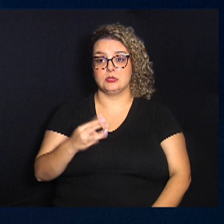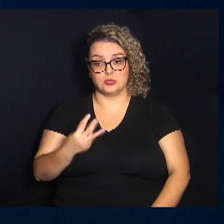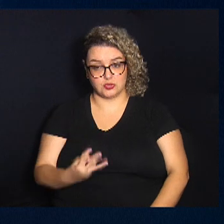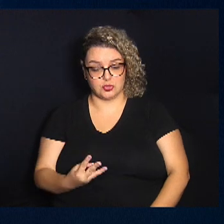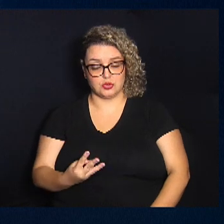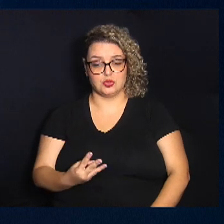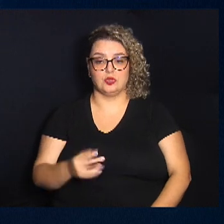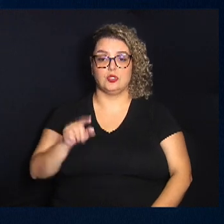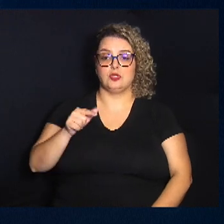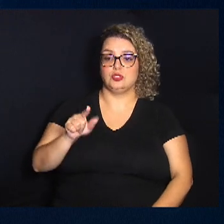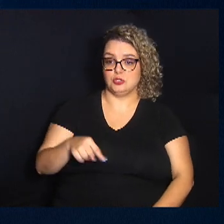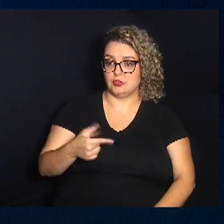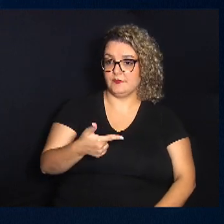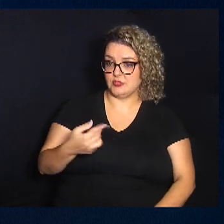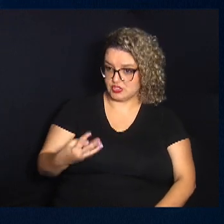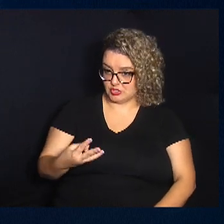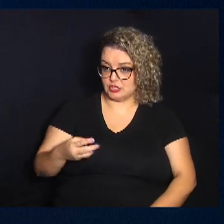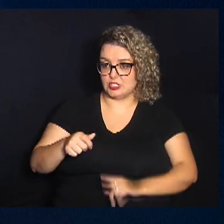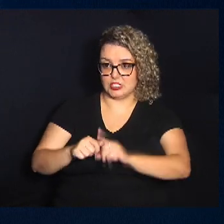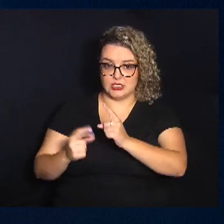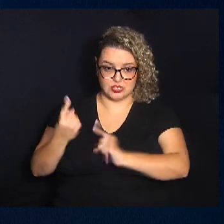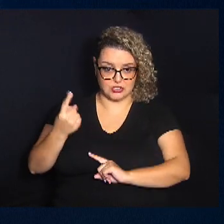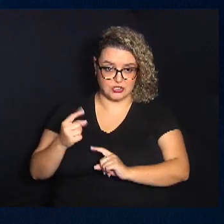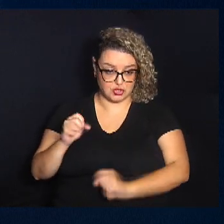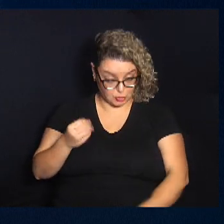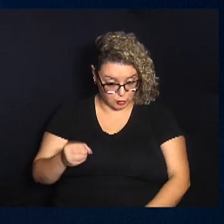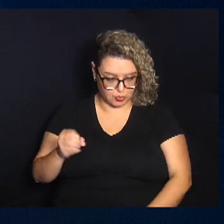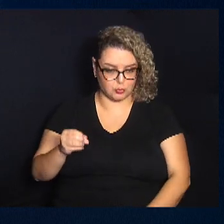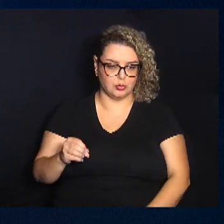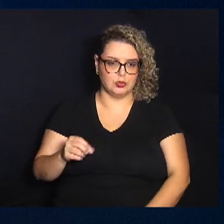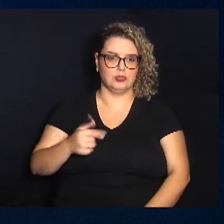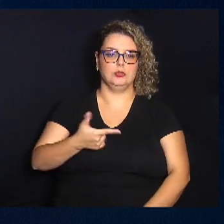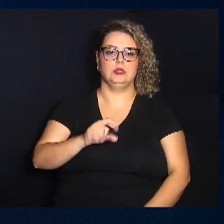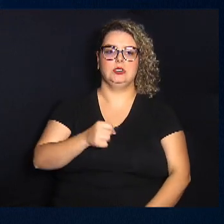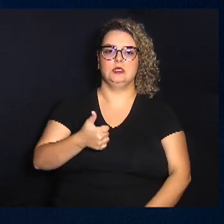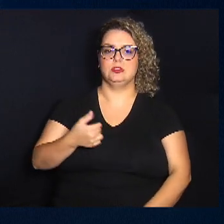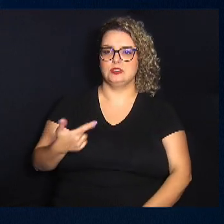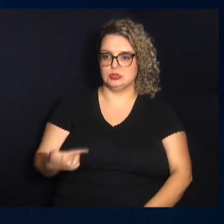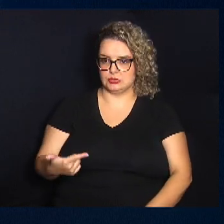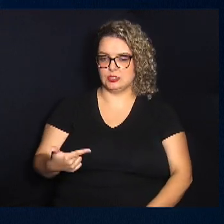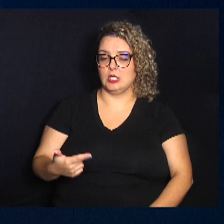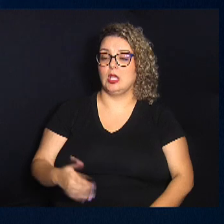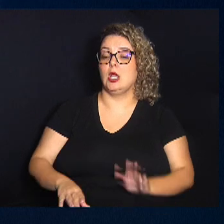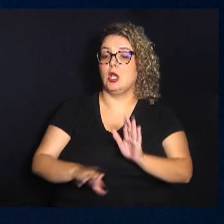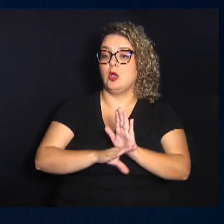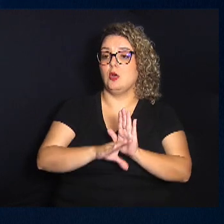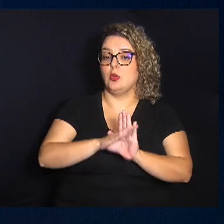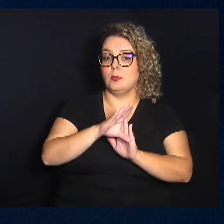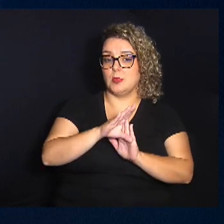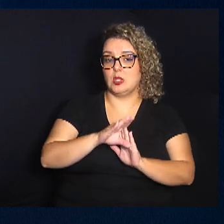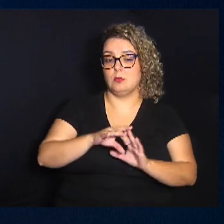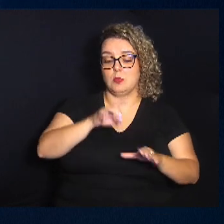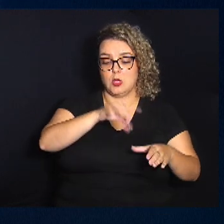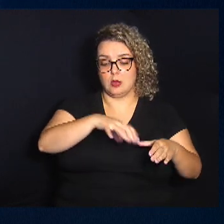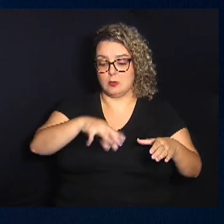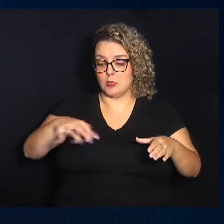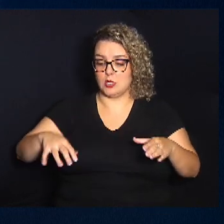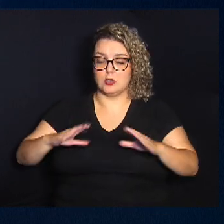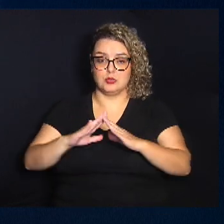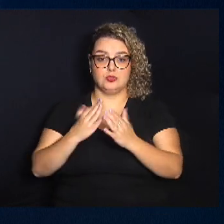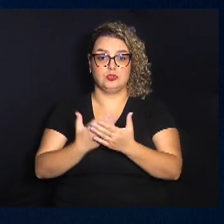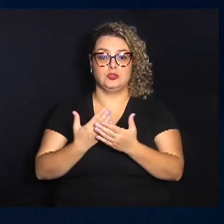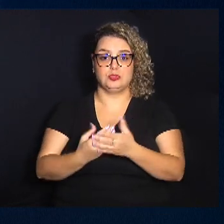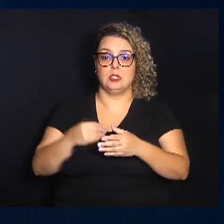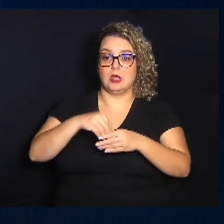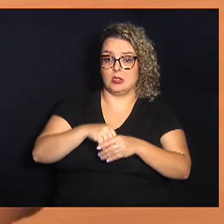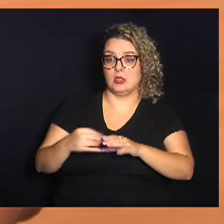14.453, de 23 de outubro de 2012, que trata da criação do programa Horta Escolar nas instituições de ensino do